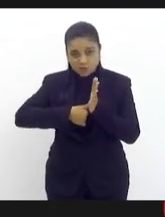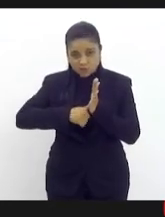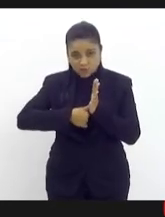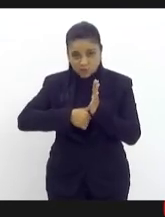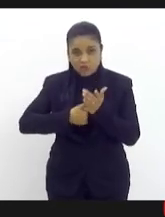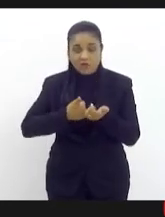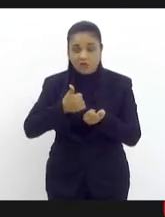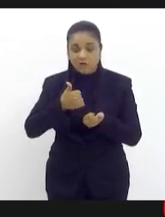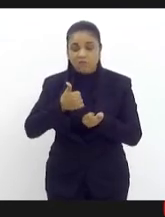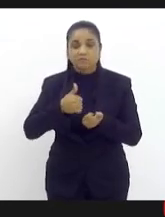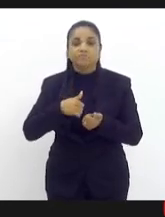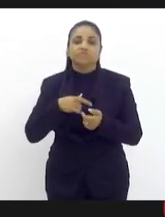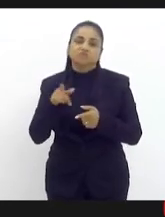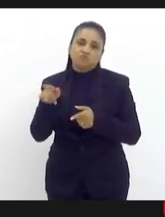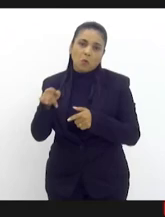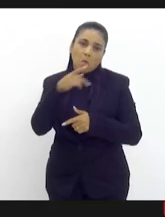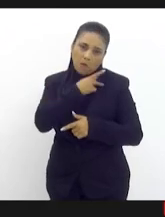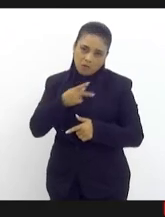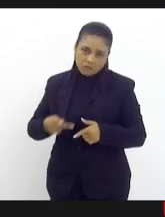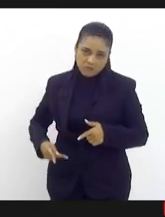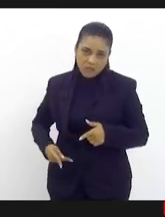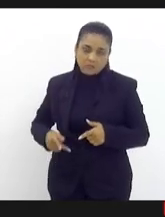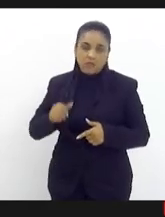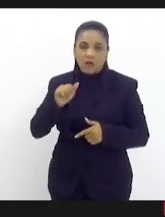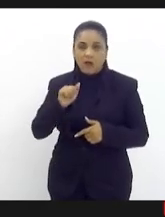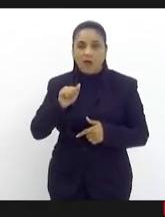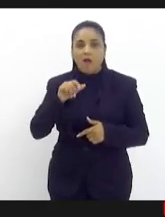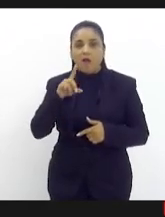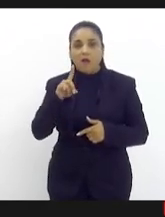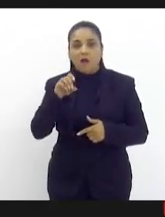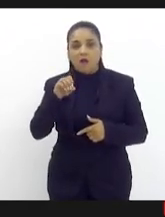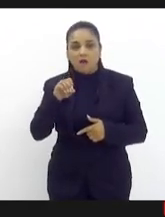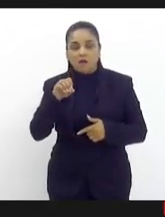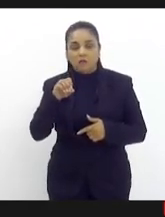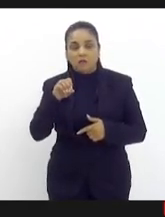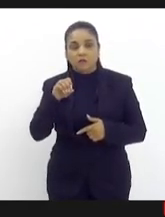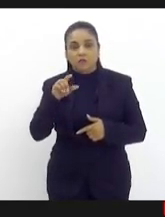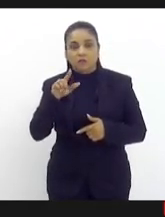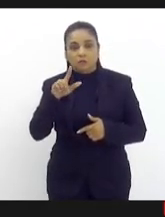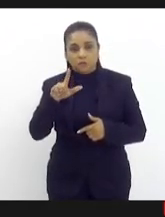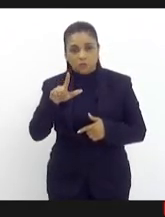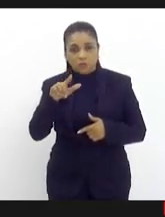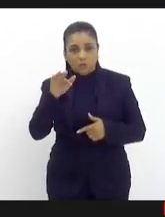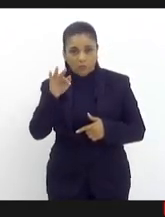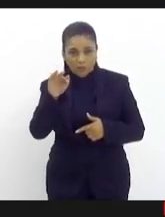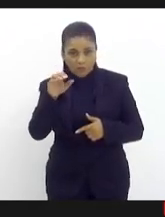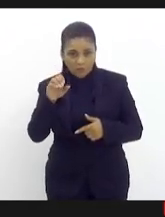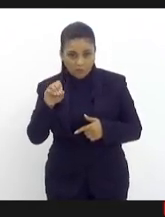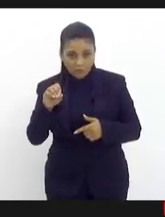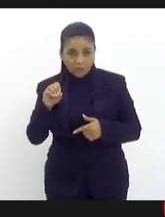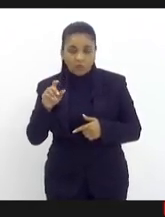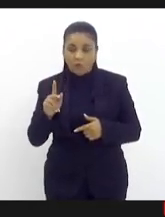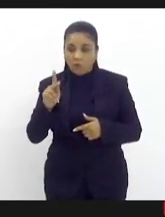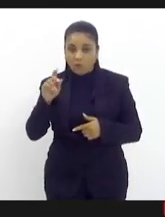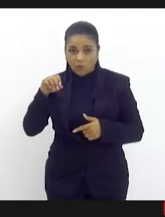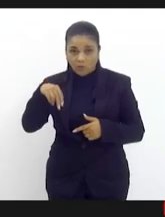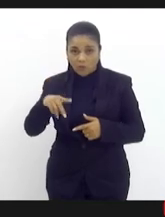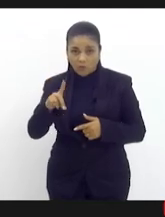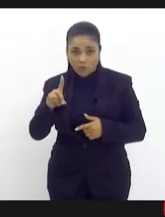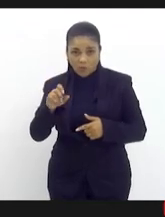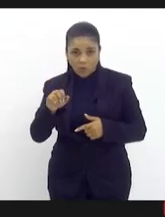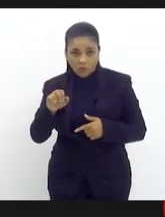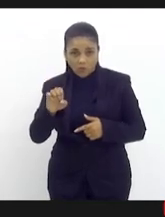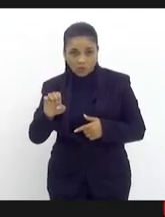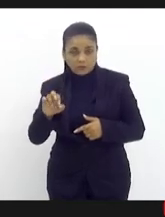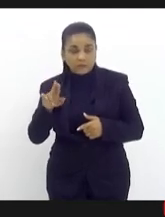até isso o nosso presidente André Adolfo Conder se colocou sempre à disposição, não só ele, como toda a